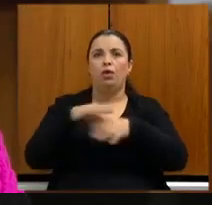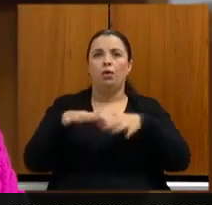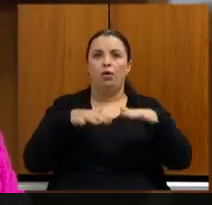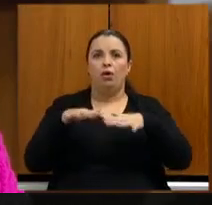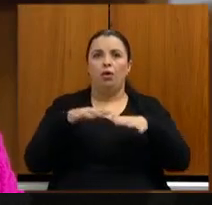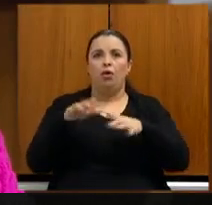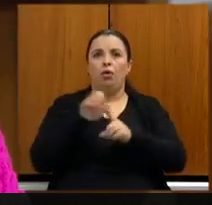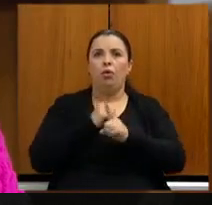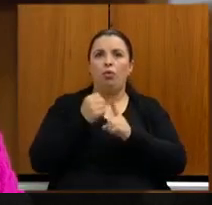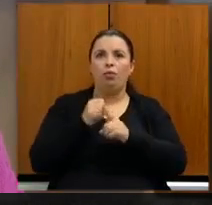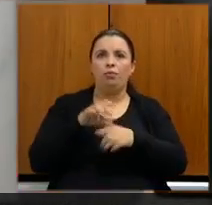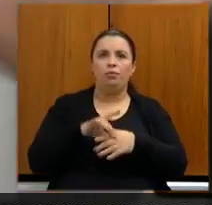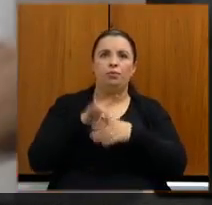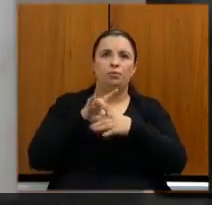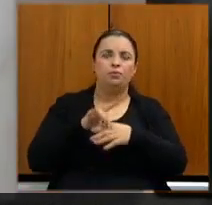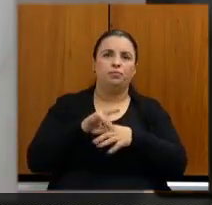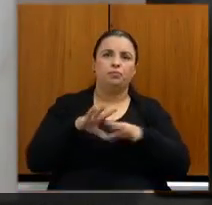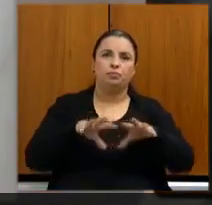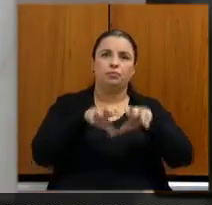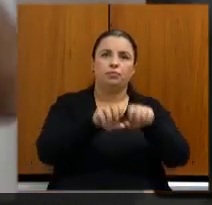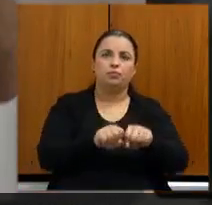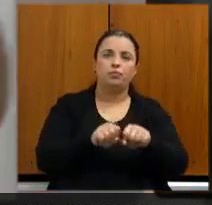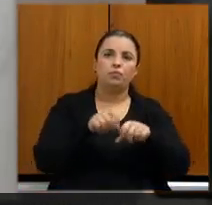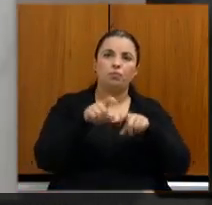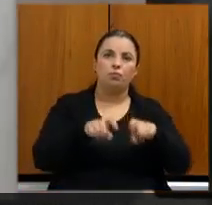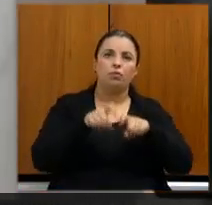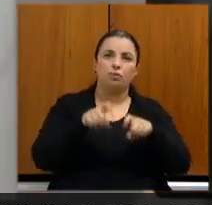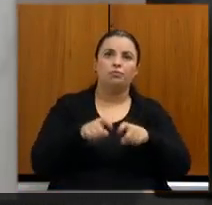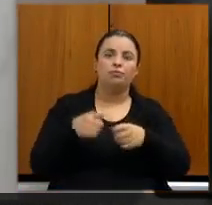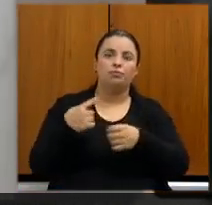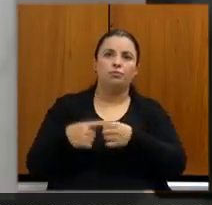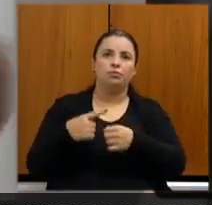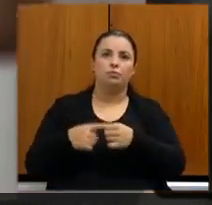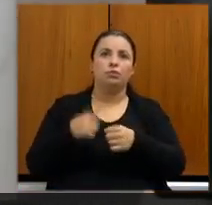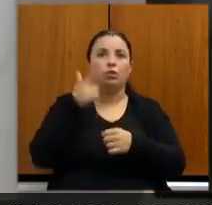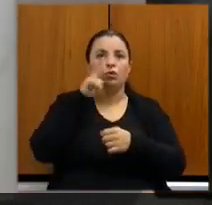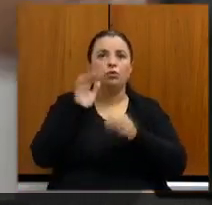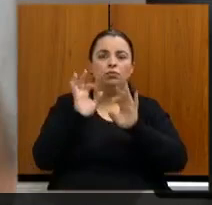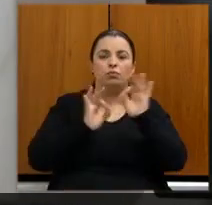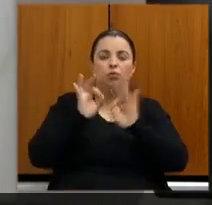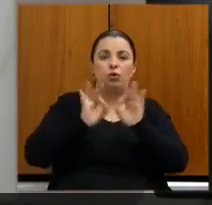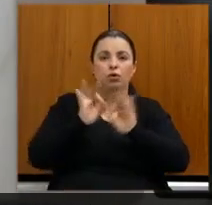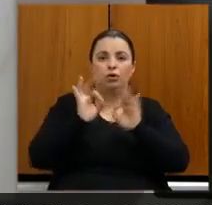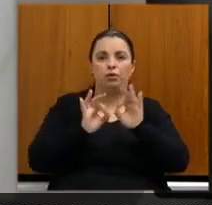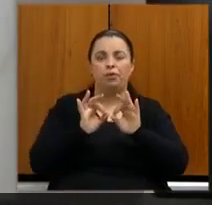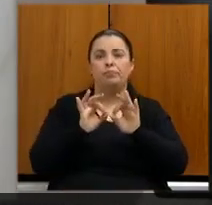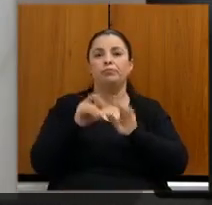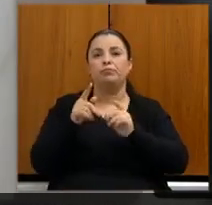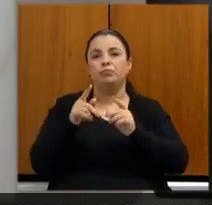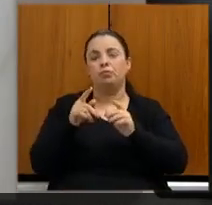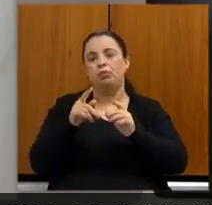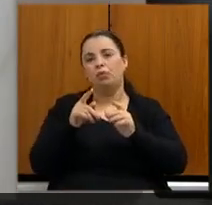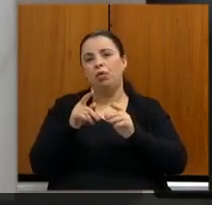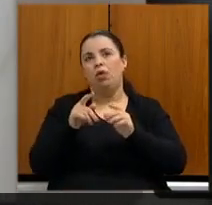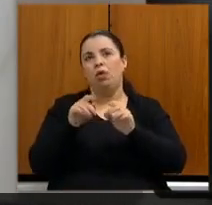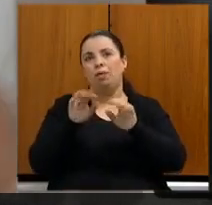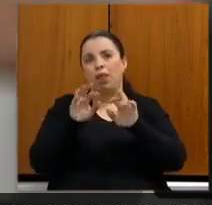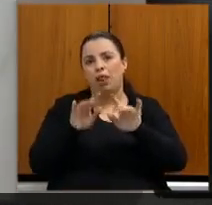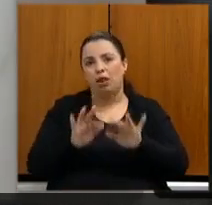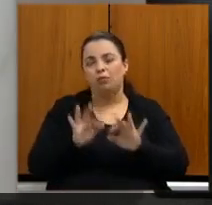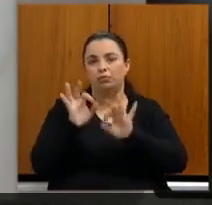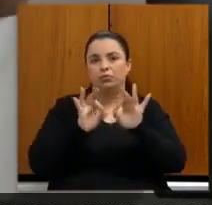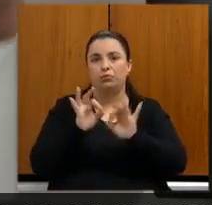liderança das ocupações do campo e da cidade para formatar o projeto aí 2015 foi criado a mesa de